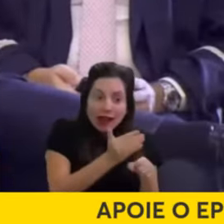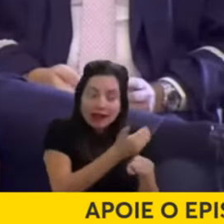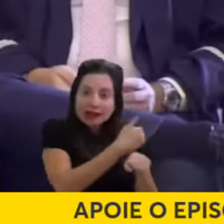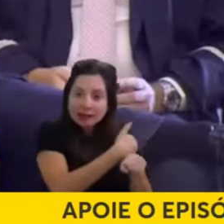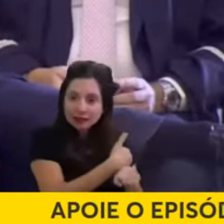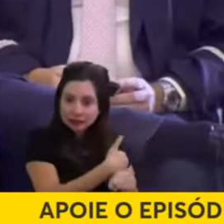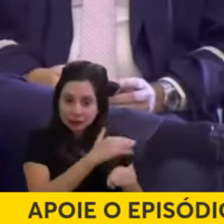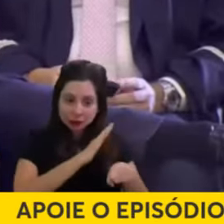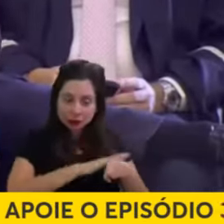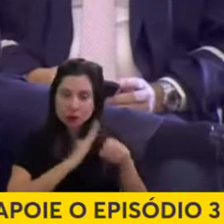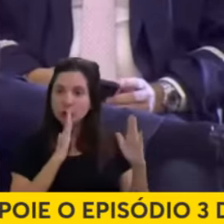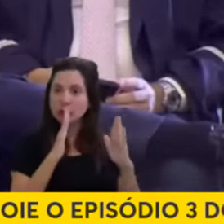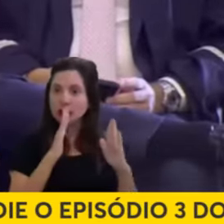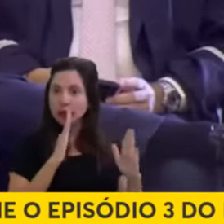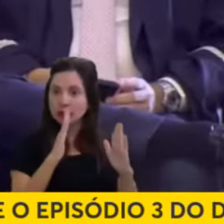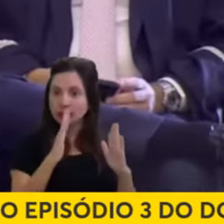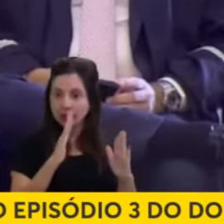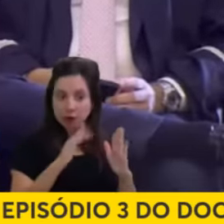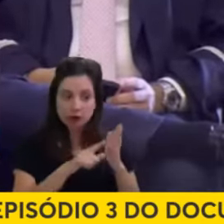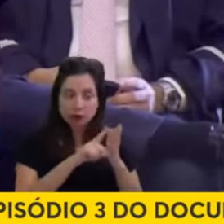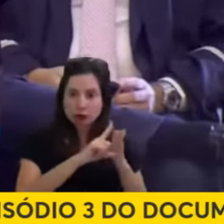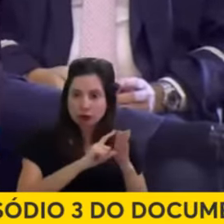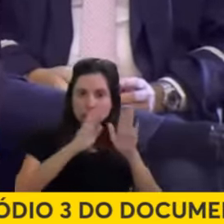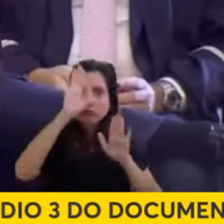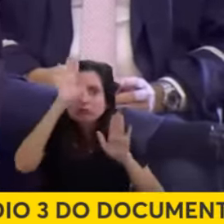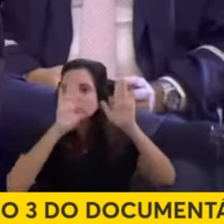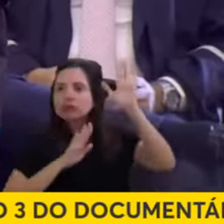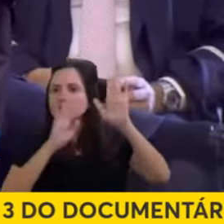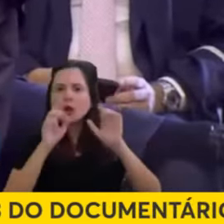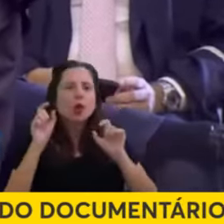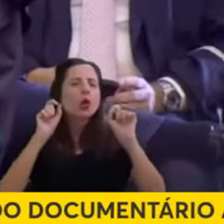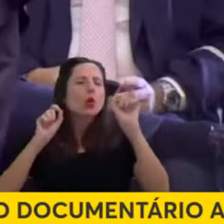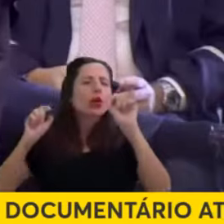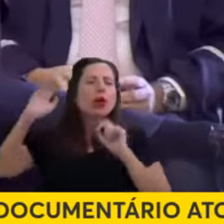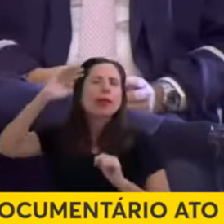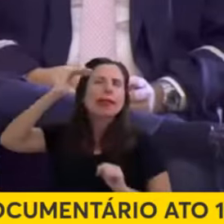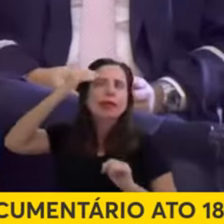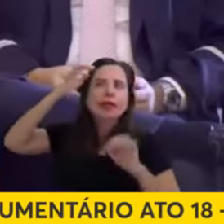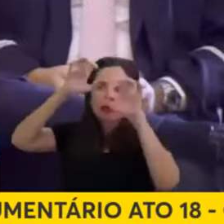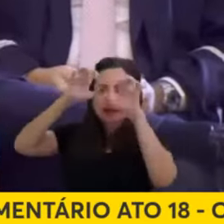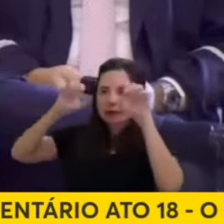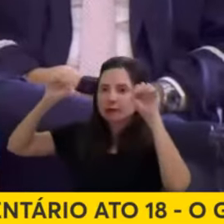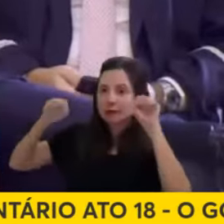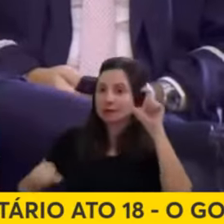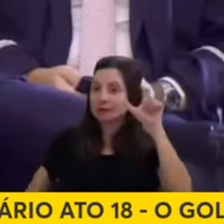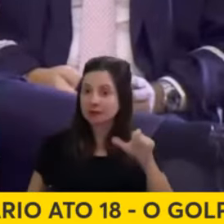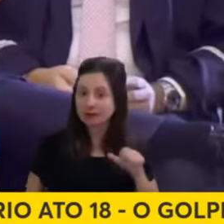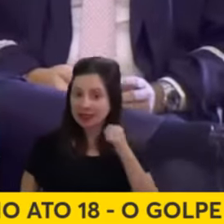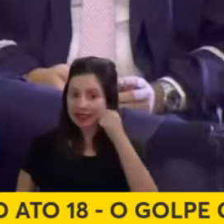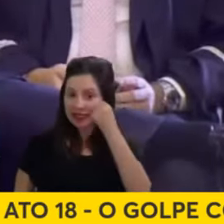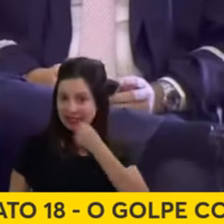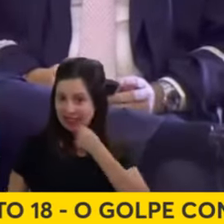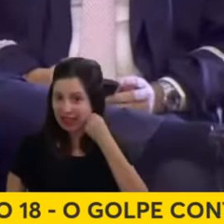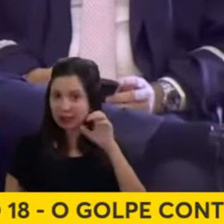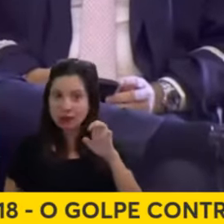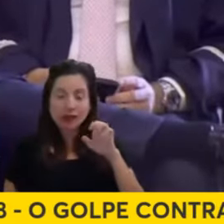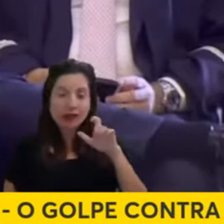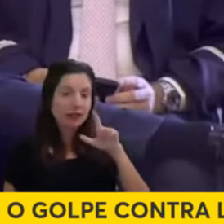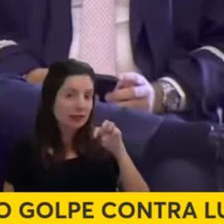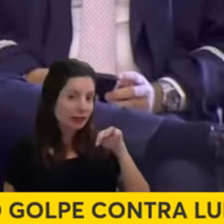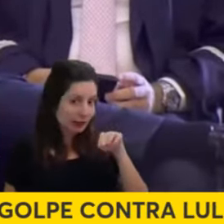pré-campanha o que que se compreendeu lá a corte superior que a Senadora Celma ruda teria feito uma contratação